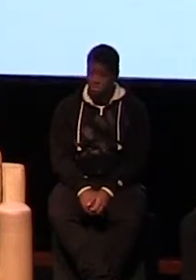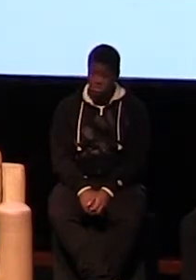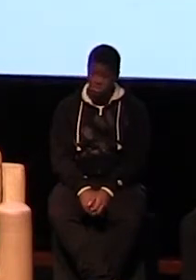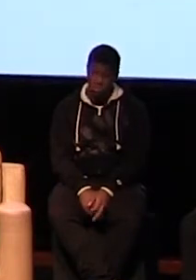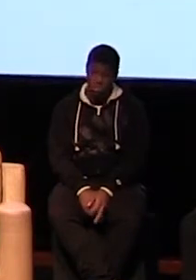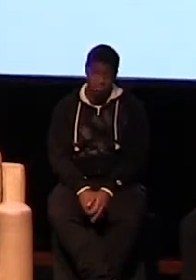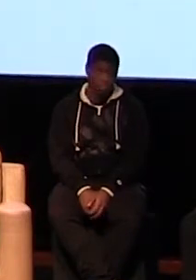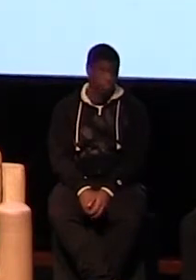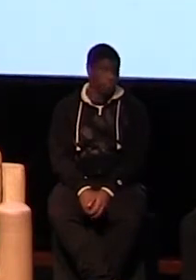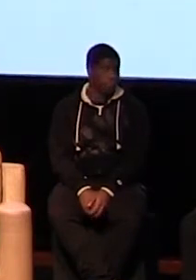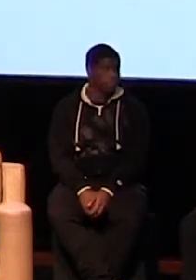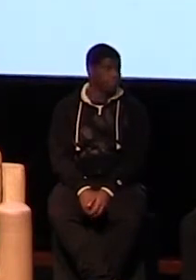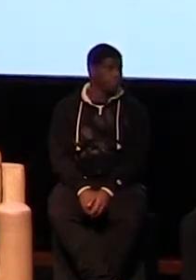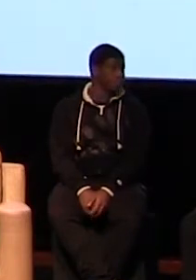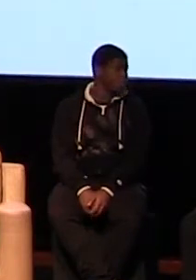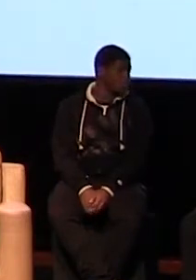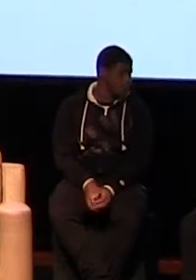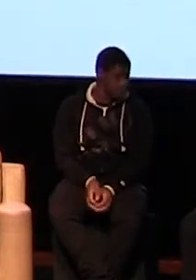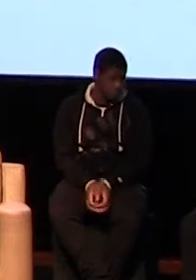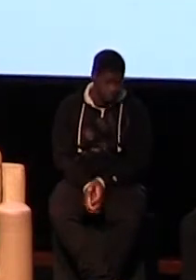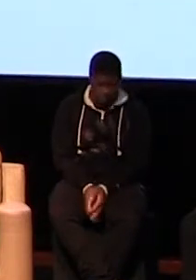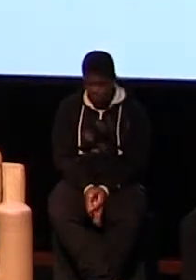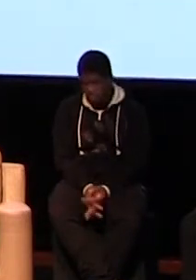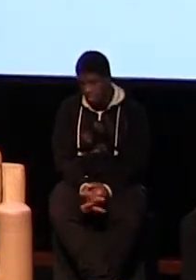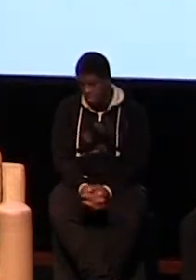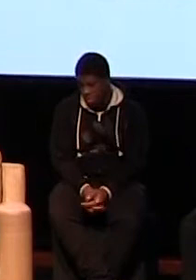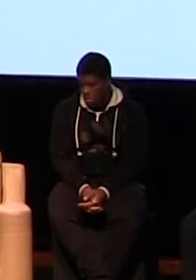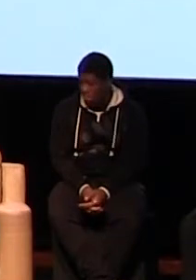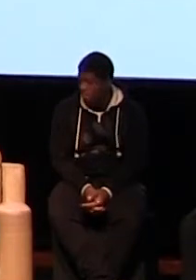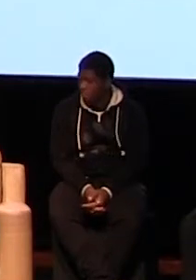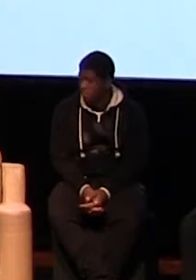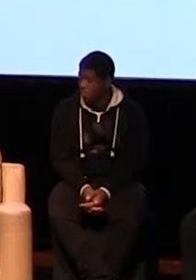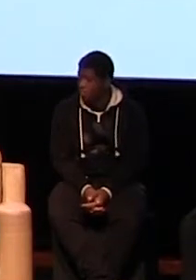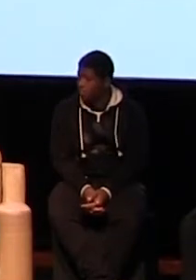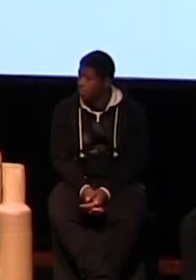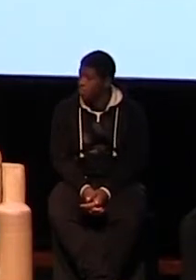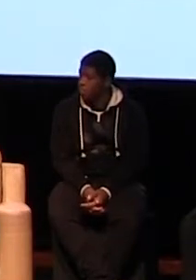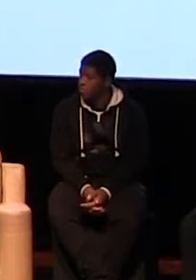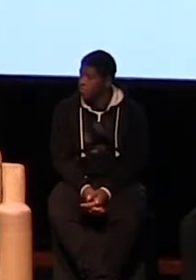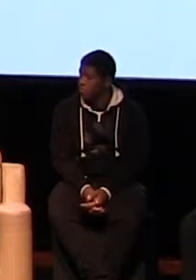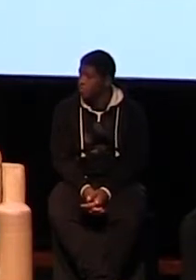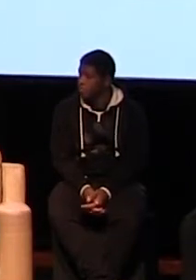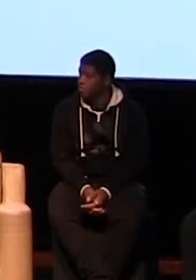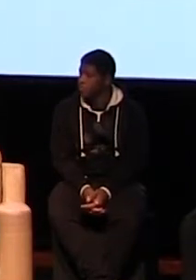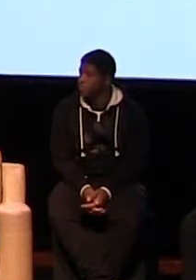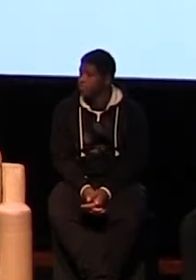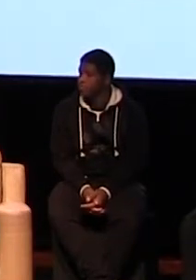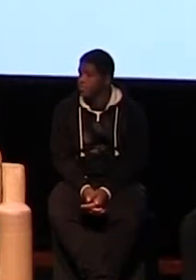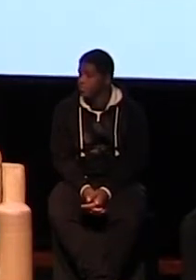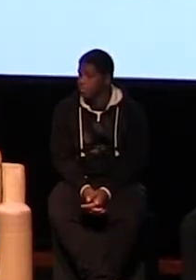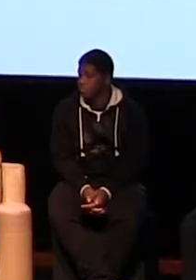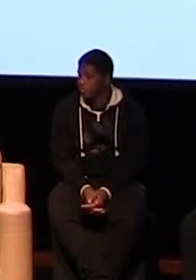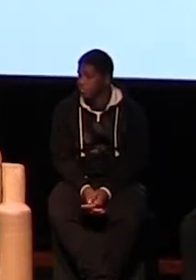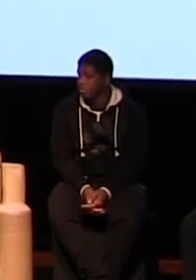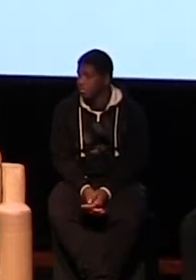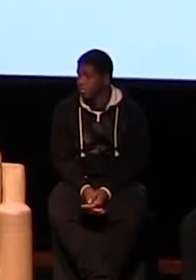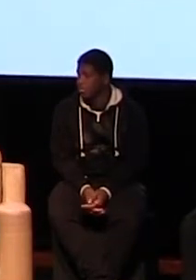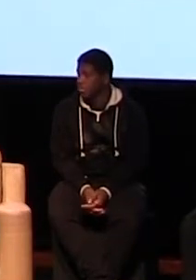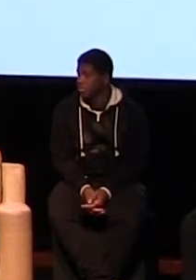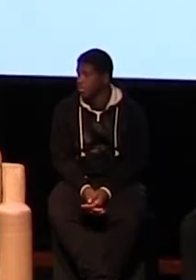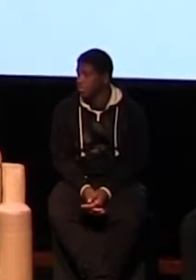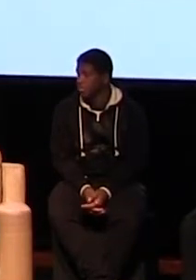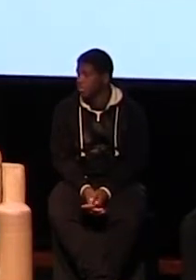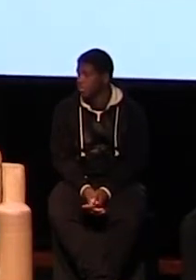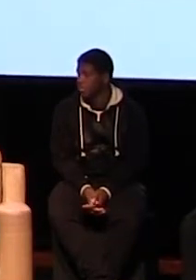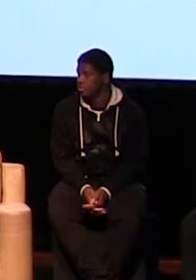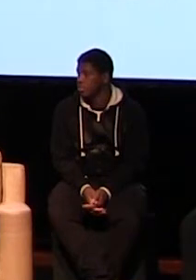gente falar para eles assim, não pode bater no amigo, se você não oferece uma solução para ele. Né? O que mais você pode fazer? Bom, se eu não bater, como é